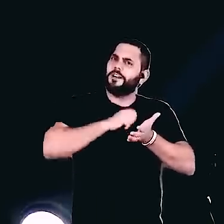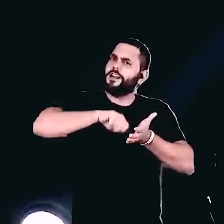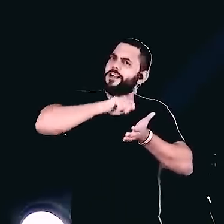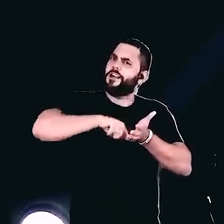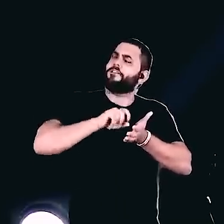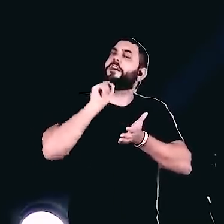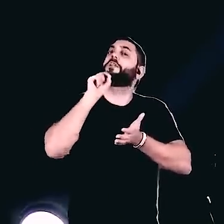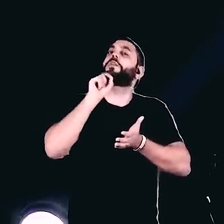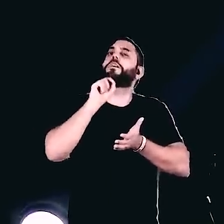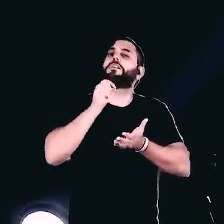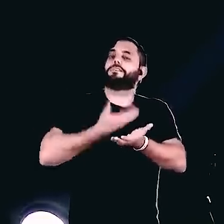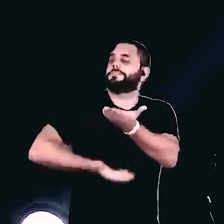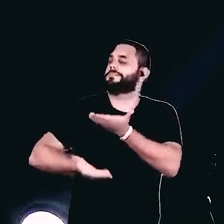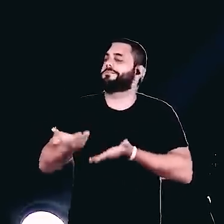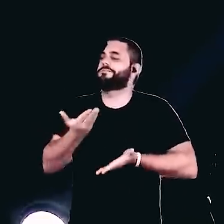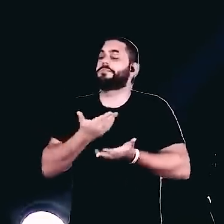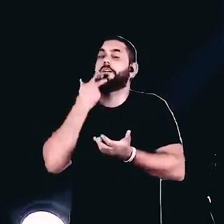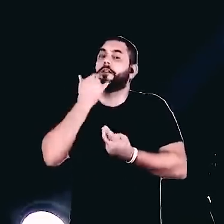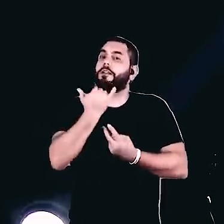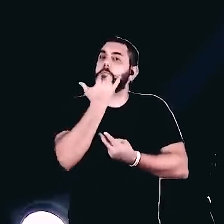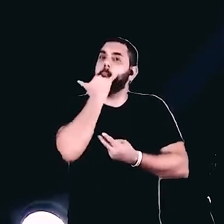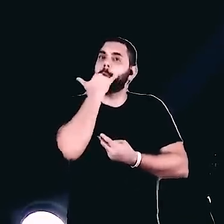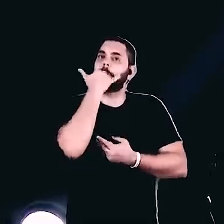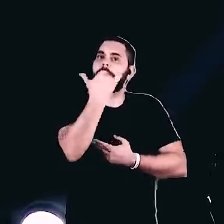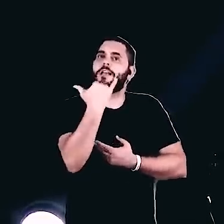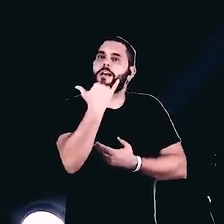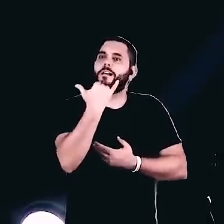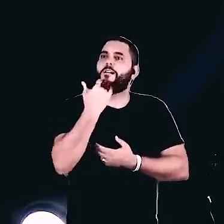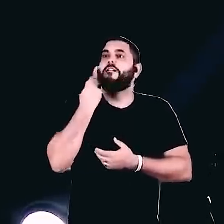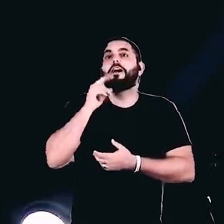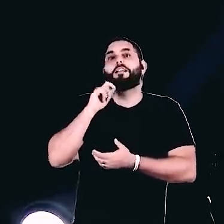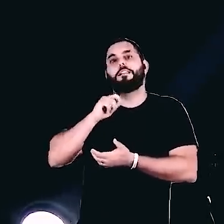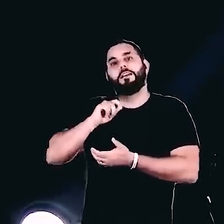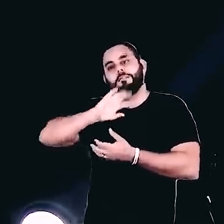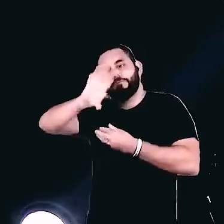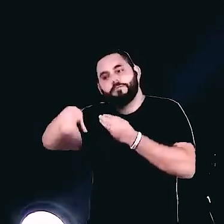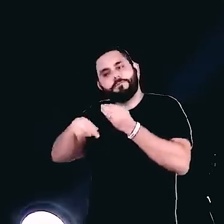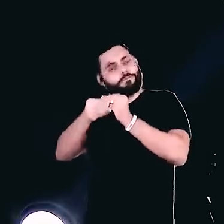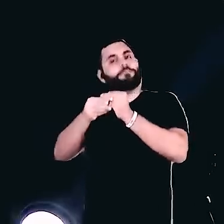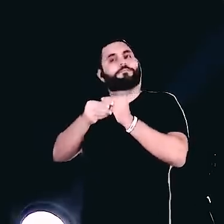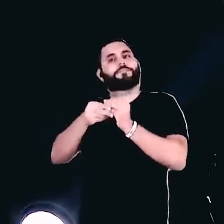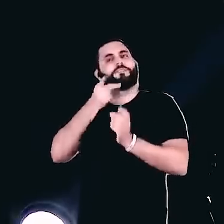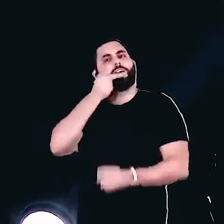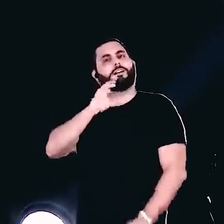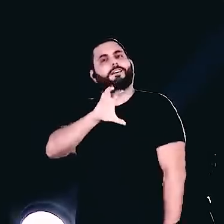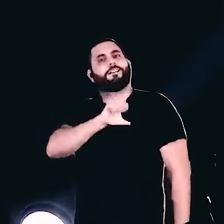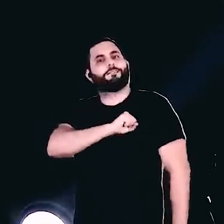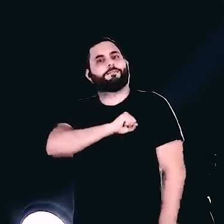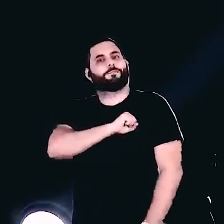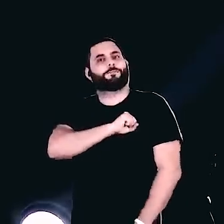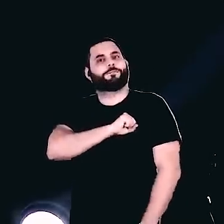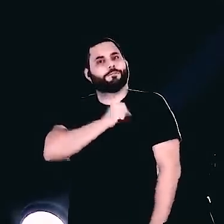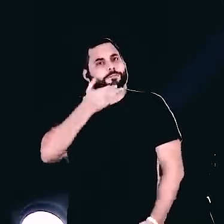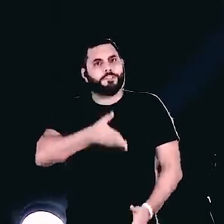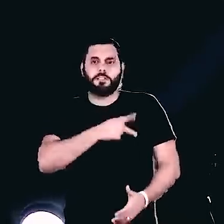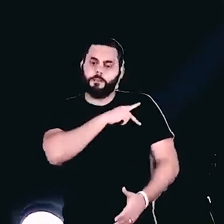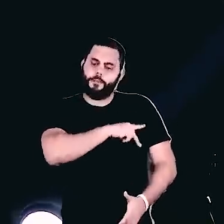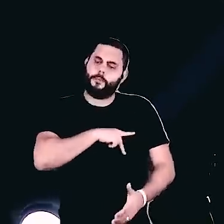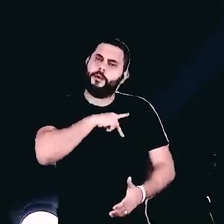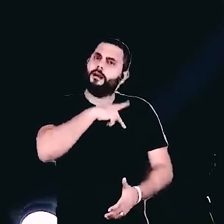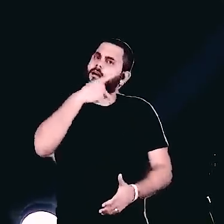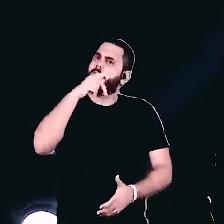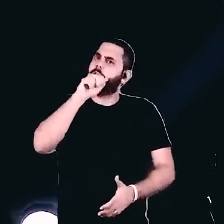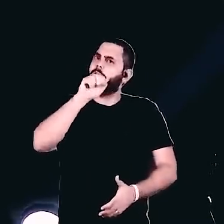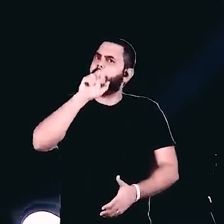relacionamento, que fala de perdão, que fala de restituição, que fala de amor. Essa carta que Paulo escreveu